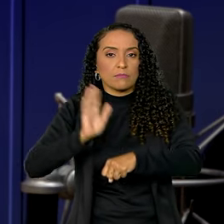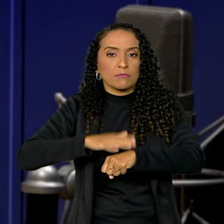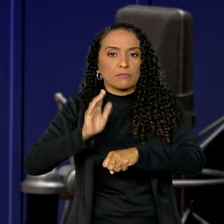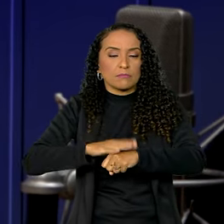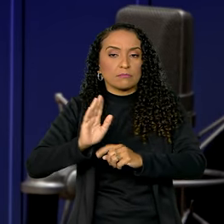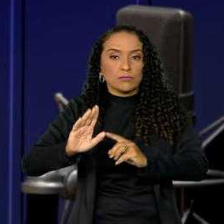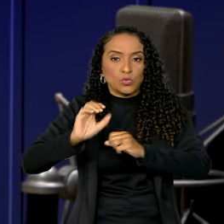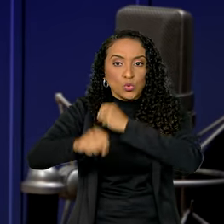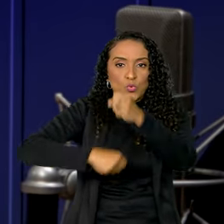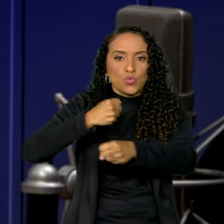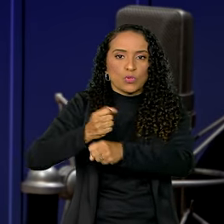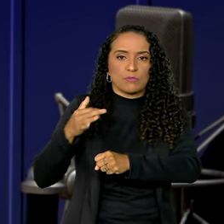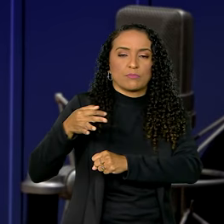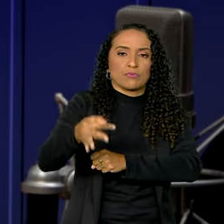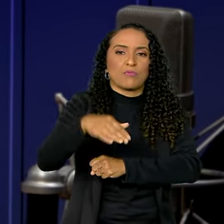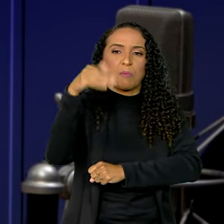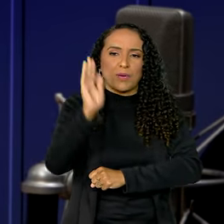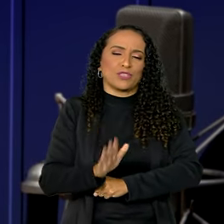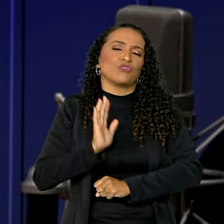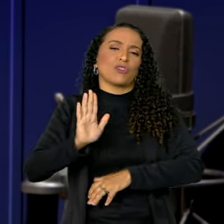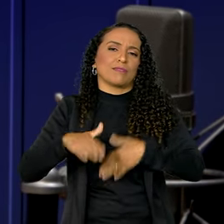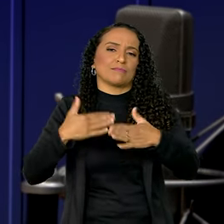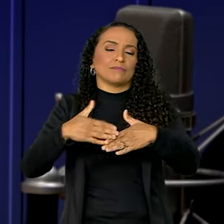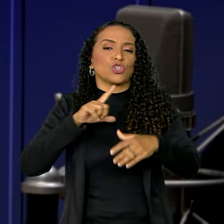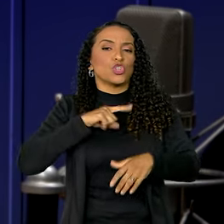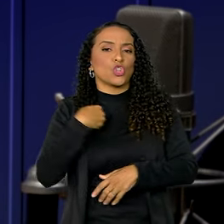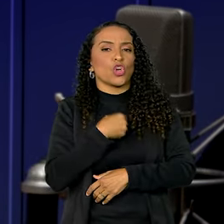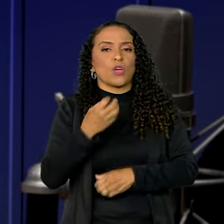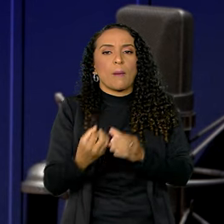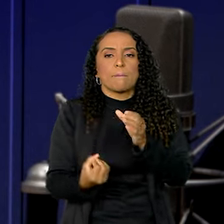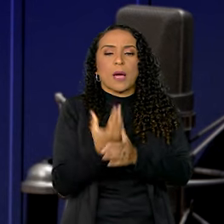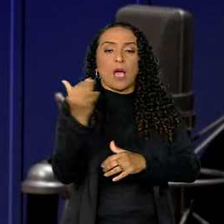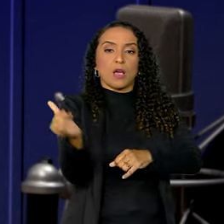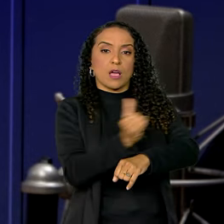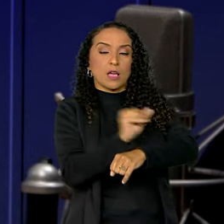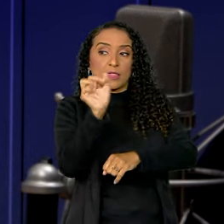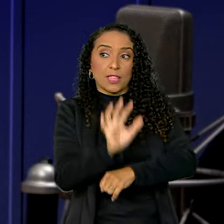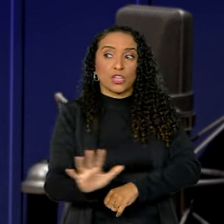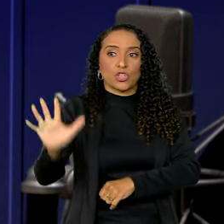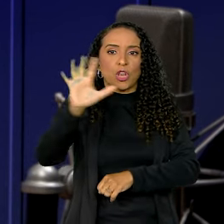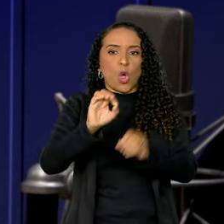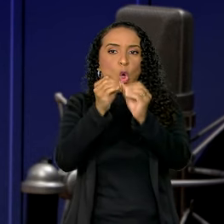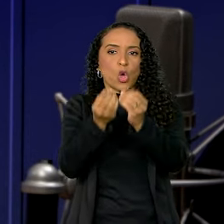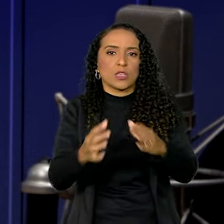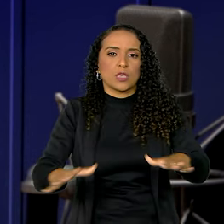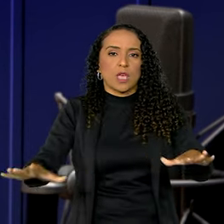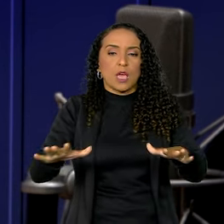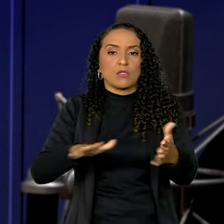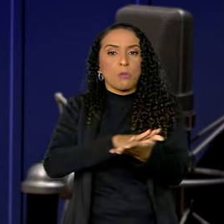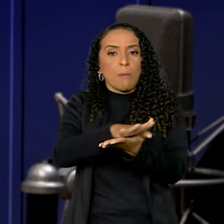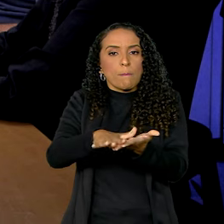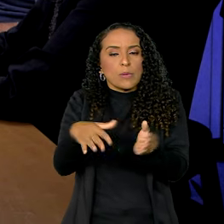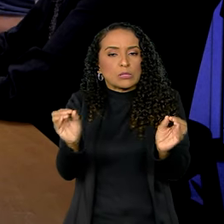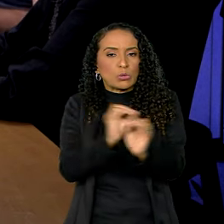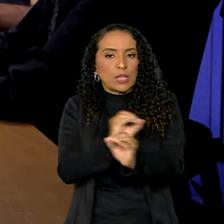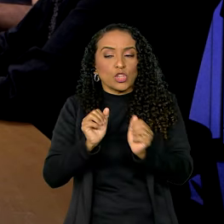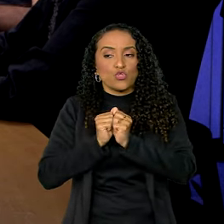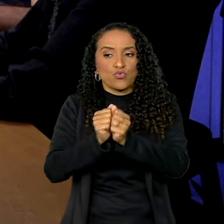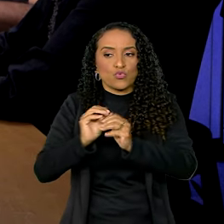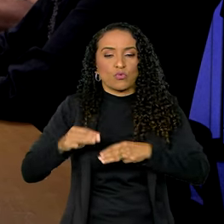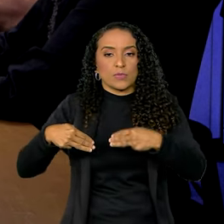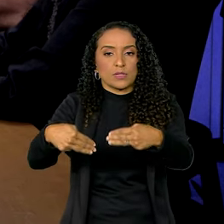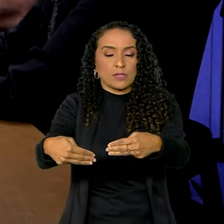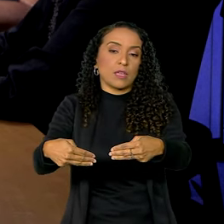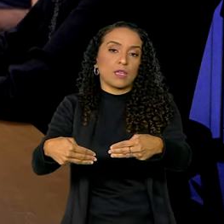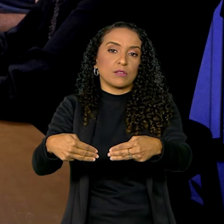nos anos subsequentes o Brasil já tá à frente a gente já tá criando é uma estratégia Nacional oceano sem plástico junto ao Ministério do meio ambiente eu falo que a